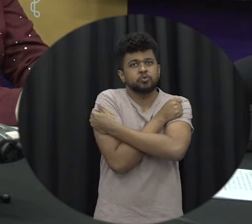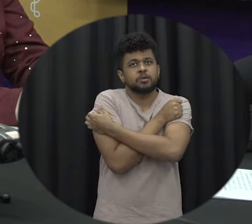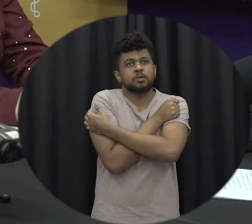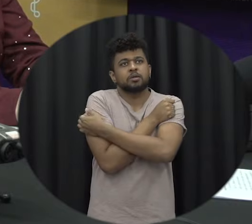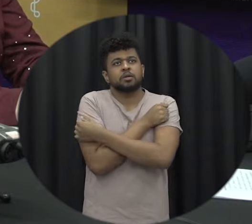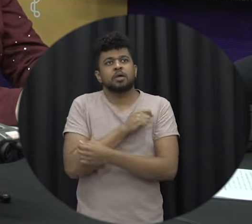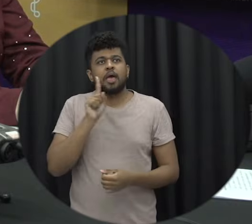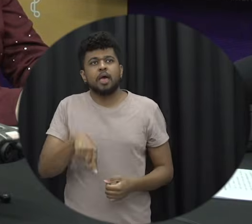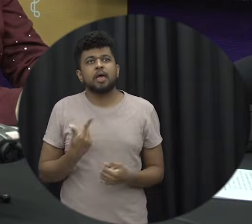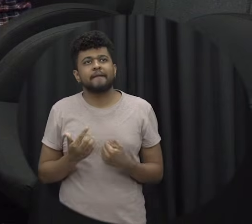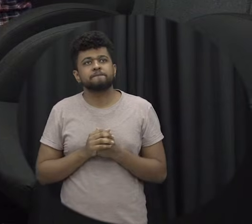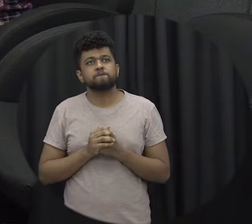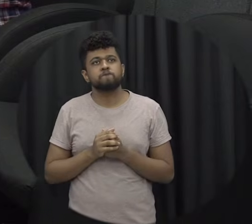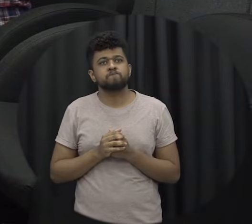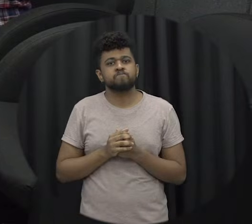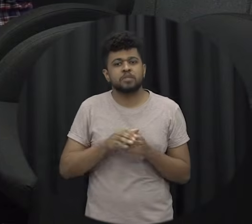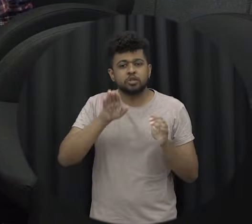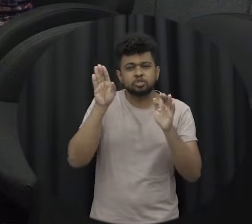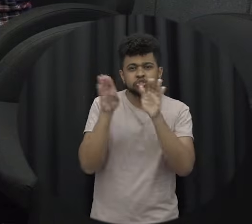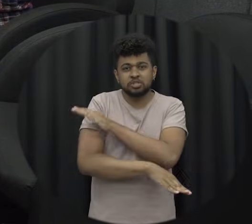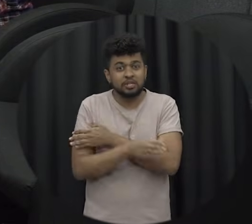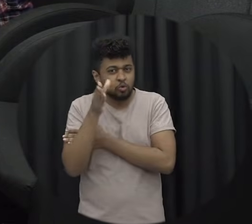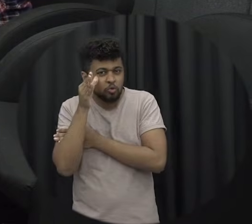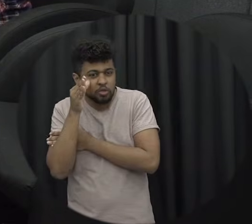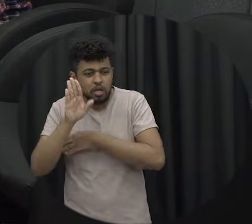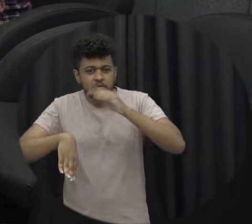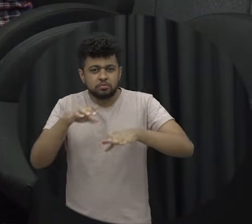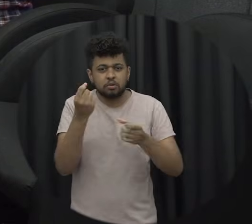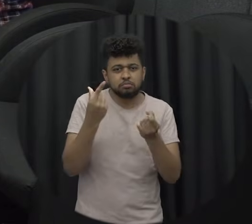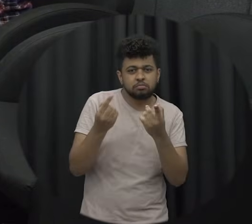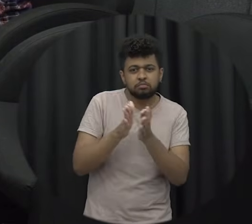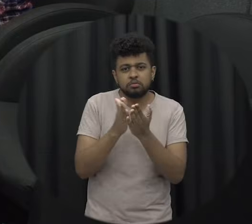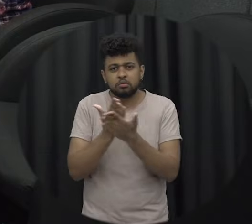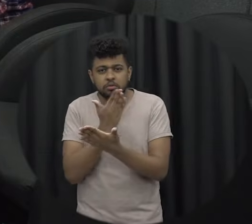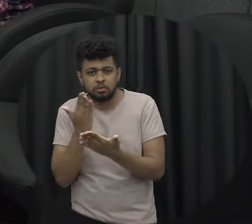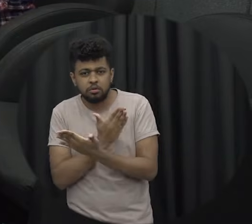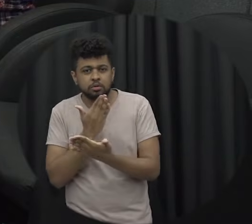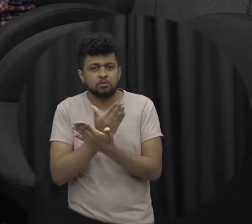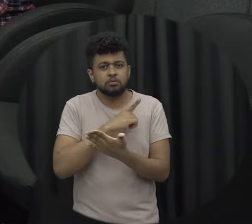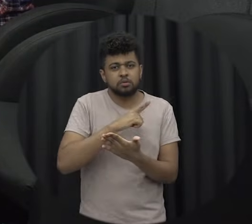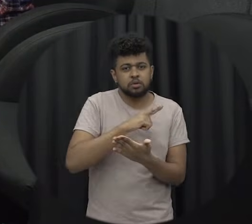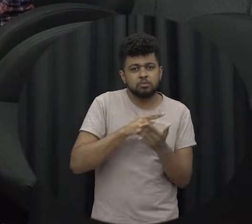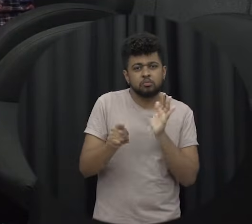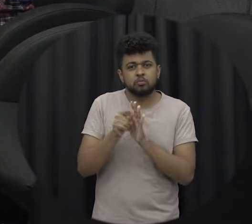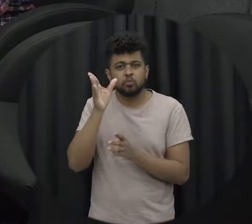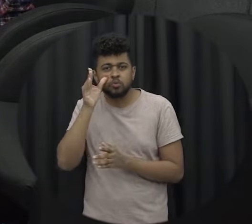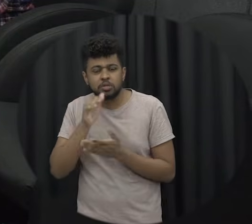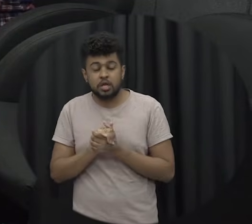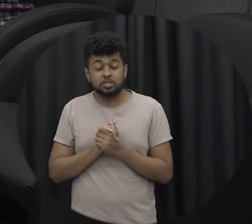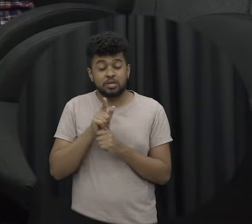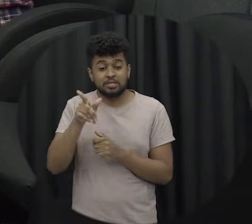da curiosidade, que às vezes alguns livros didáticos colocam lá um box como uma curiosidade, tirar dessa curiosidade e mostrar